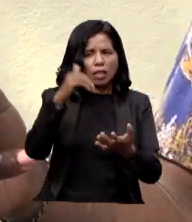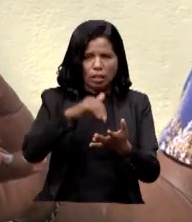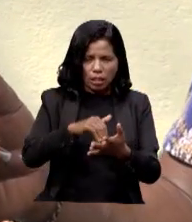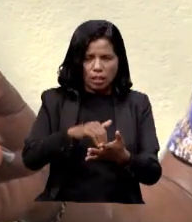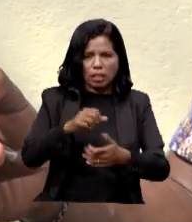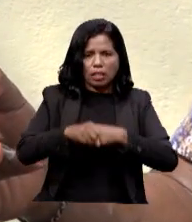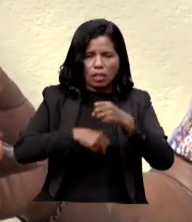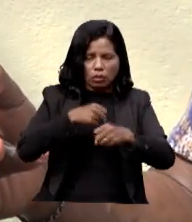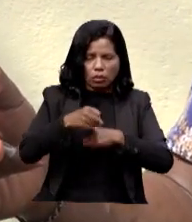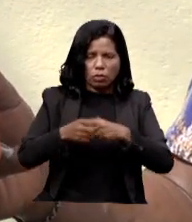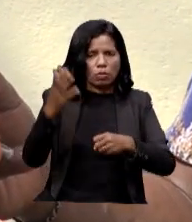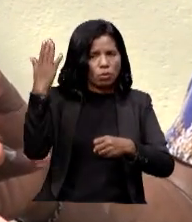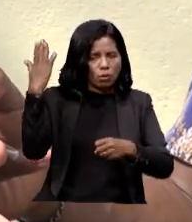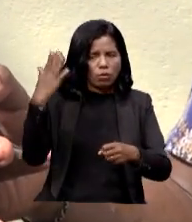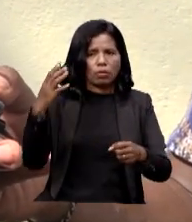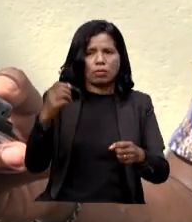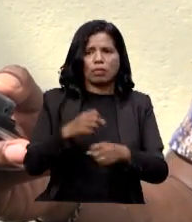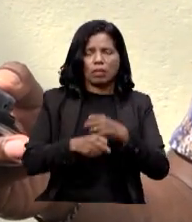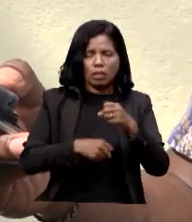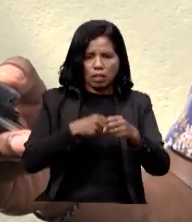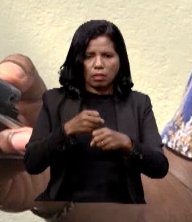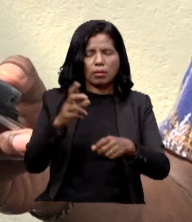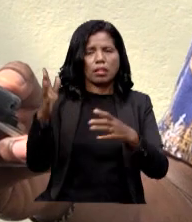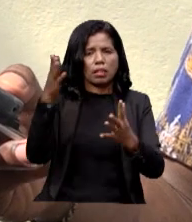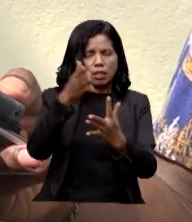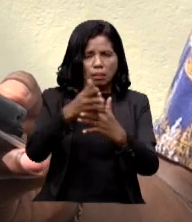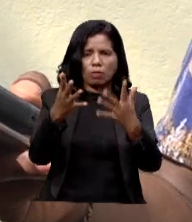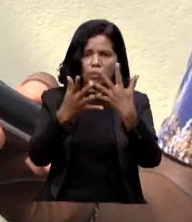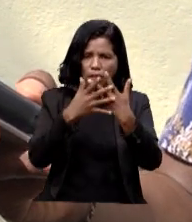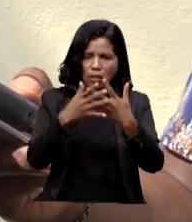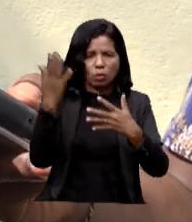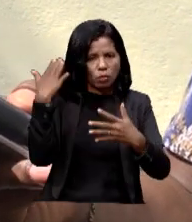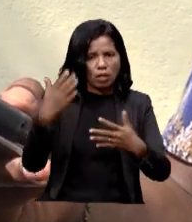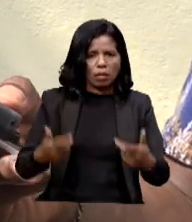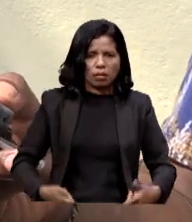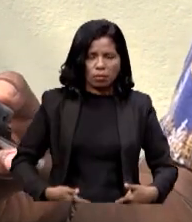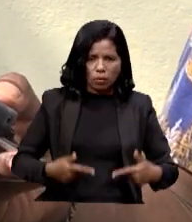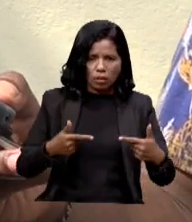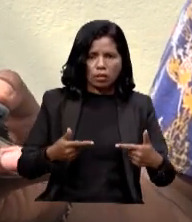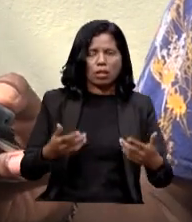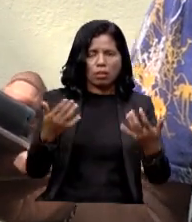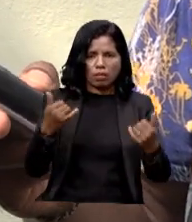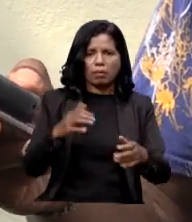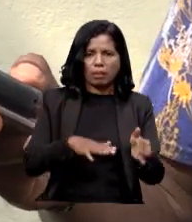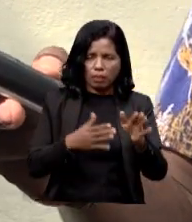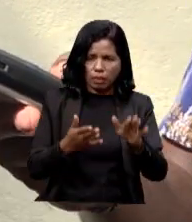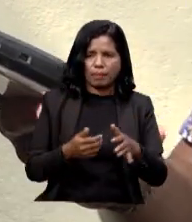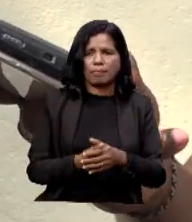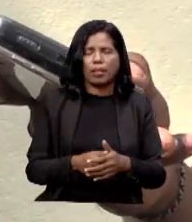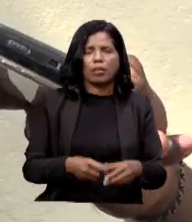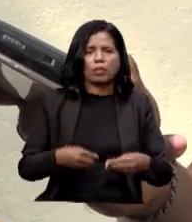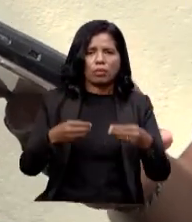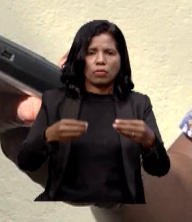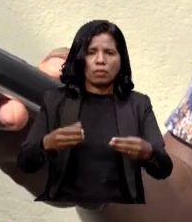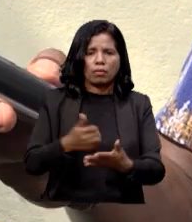be ex preso sira ne be balu se moris e balu mateona at sira bele sente atu dignifica mo sira kata